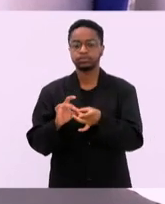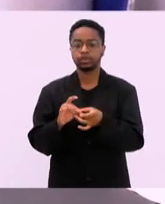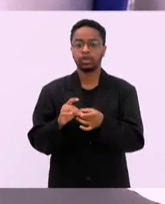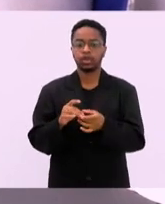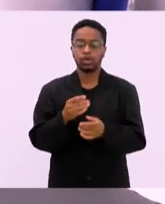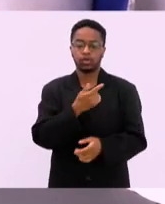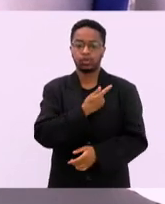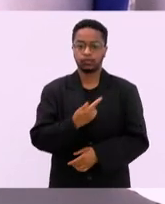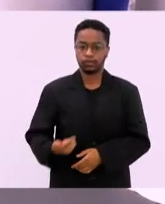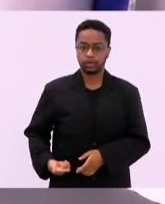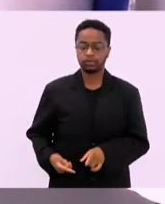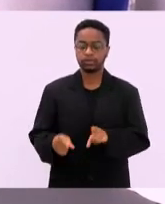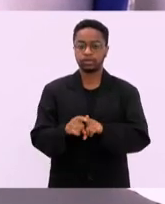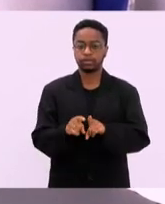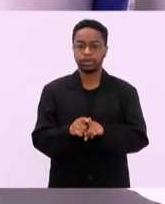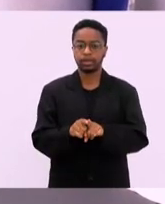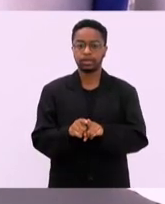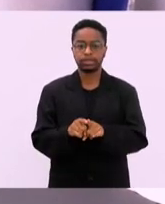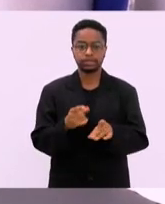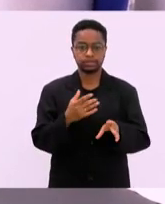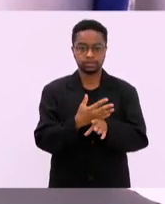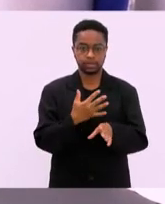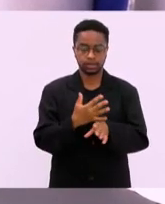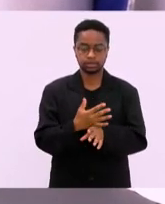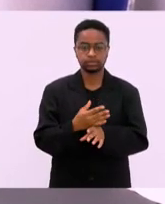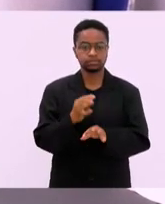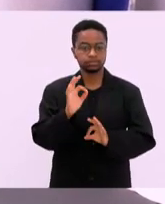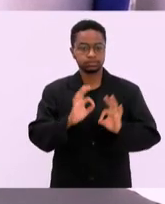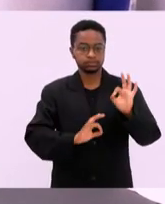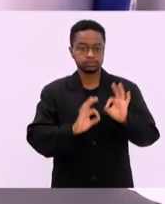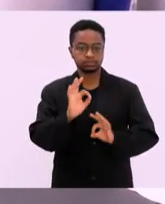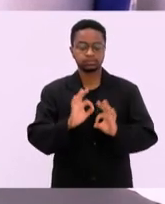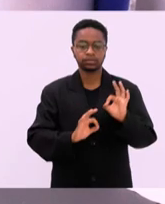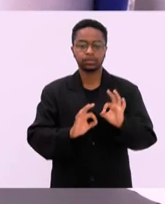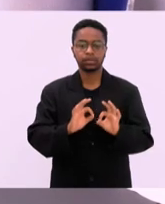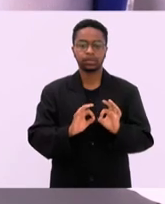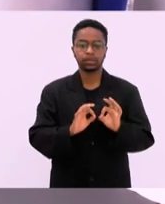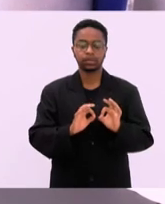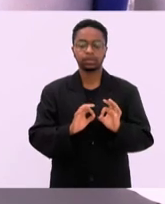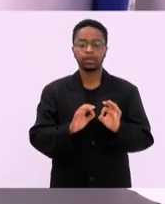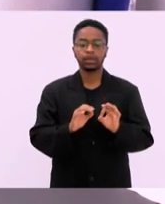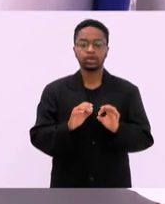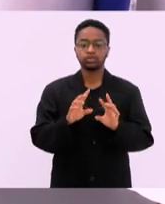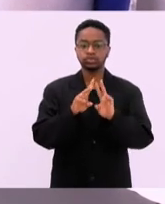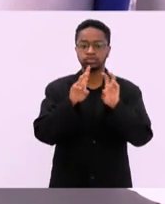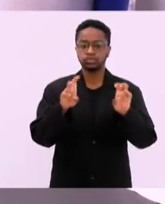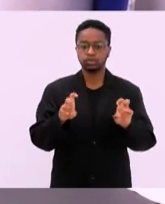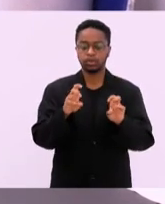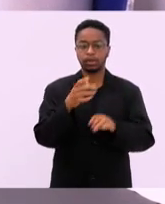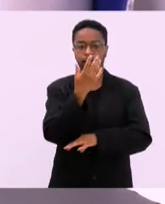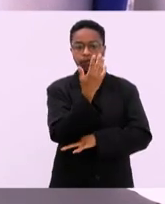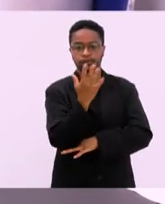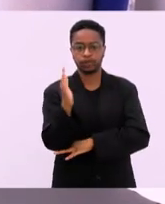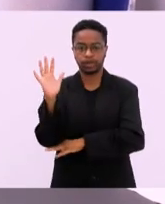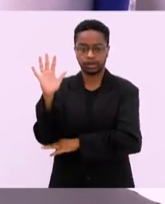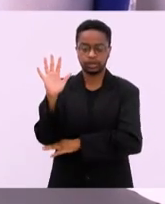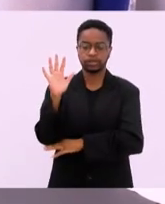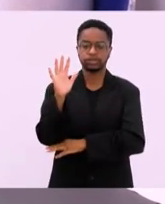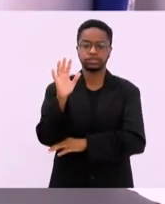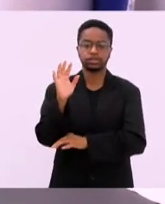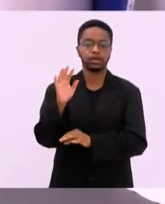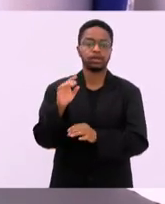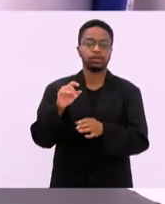municípios fluminenses para elaboração de planos municipais de conservação e recuperação da Mata Atlântica na forma